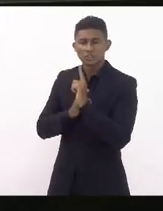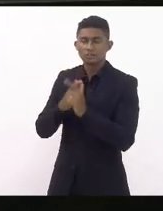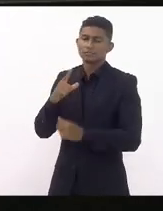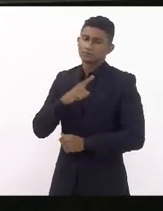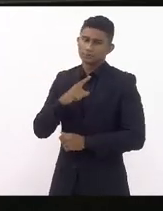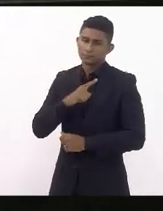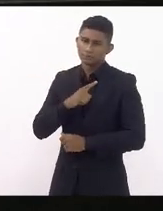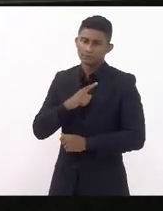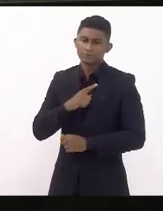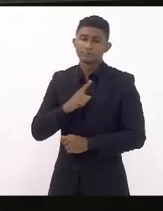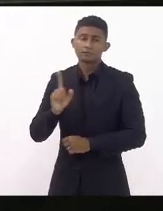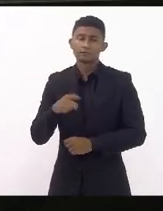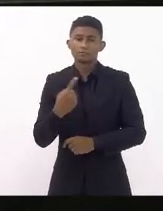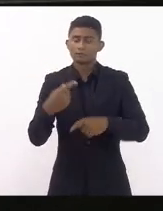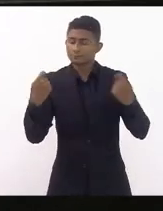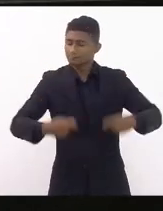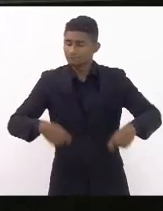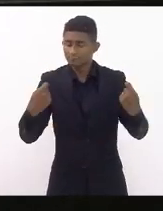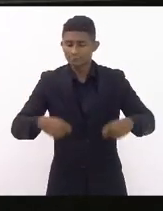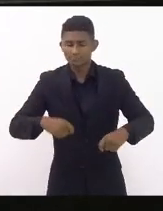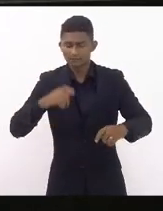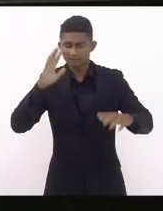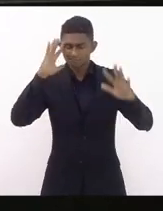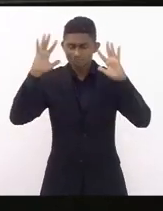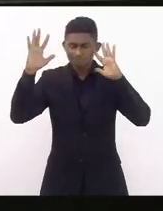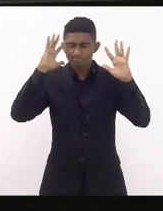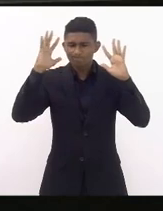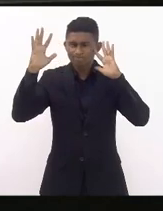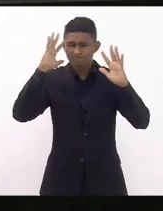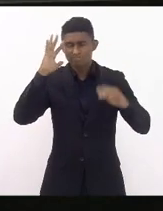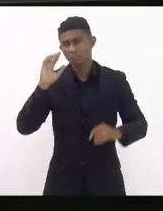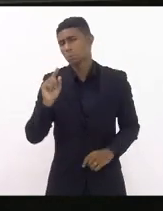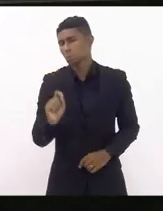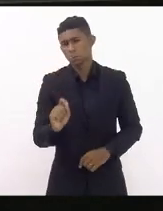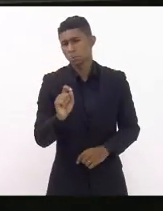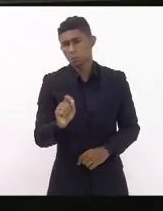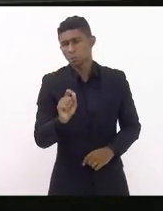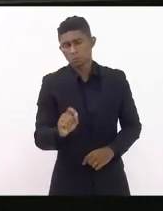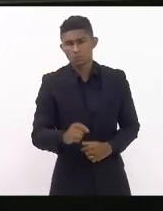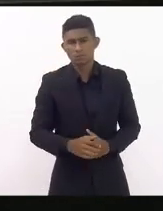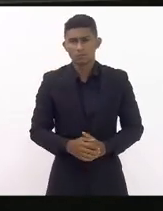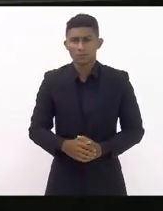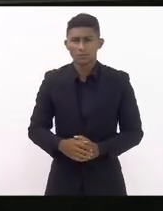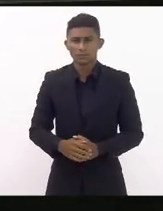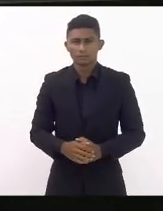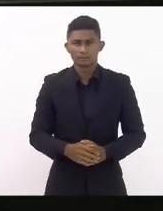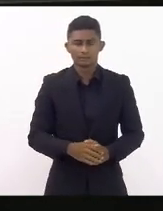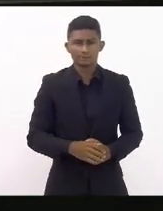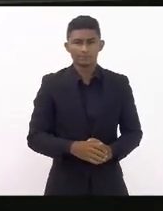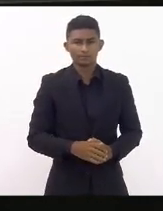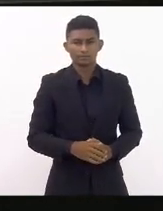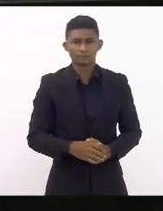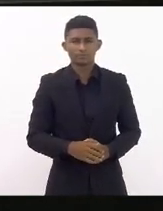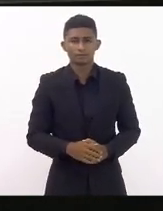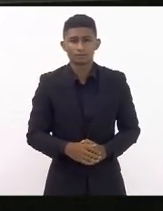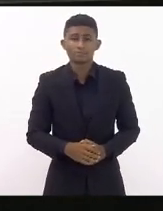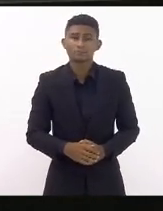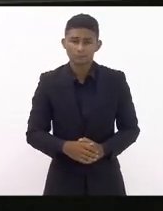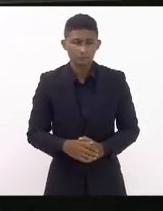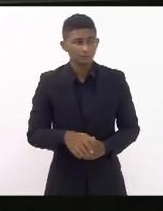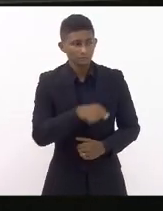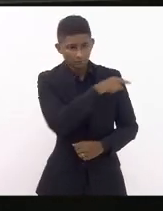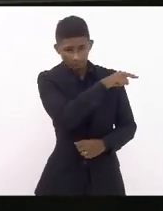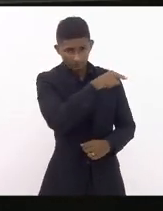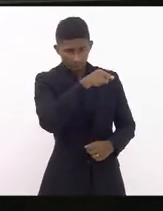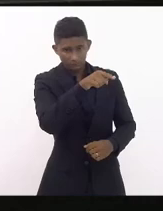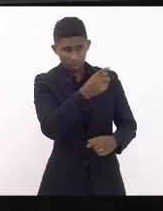pensar juntos. A gente precisa pensar, deputada Renata, em uma reinserção